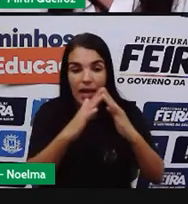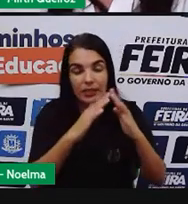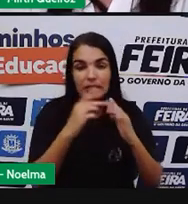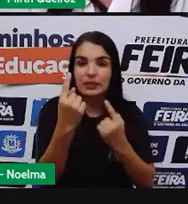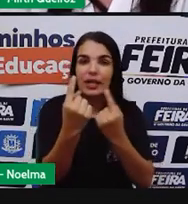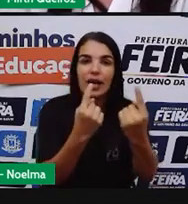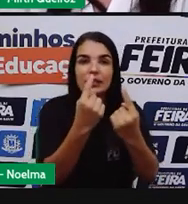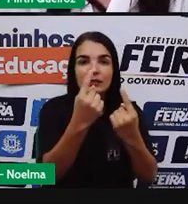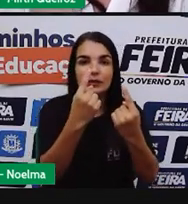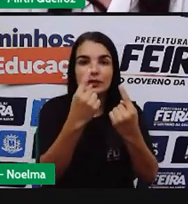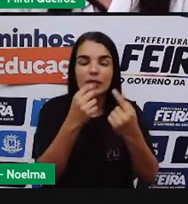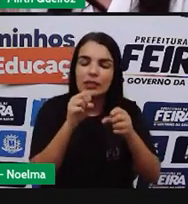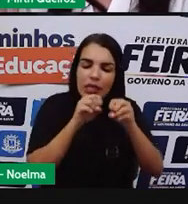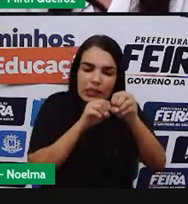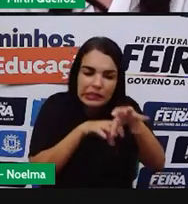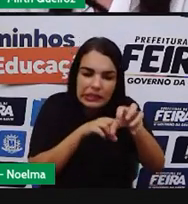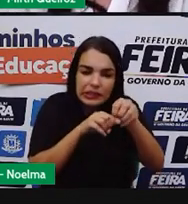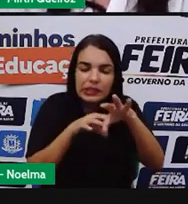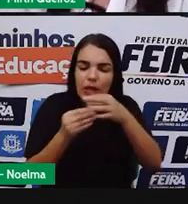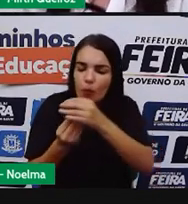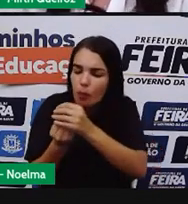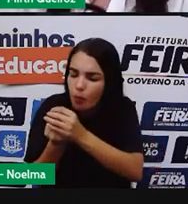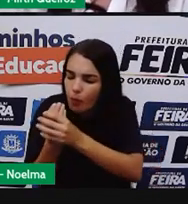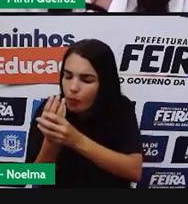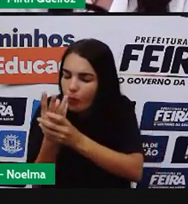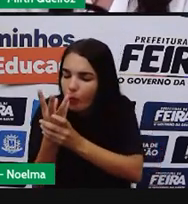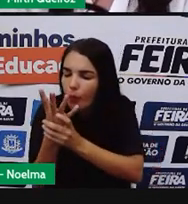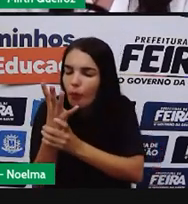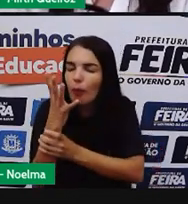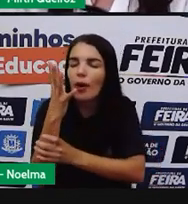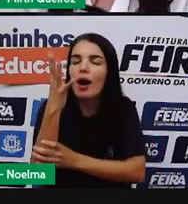aquela sementinha aí para que transbordasse